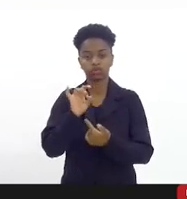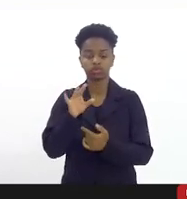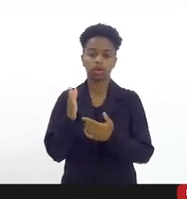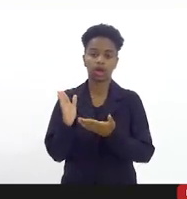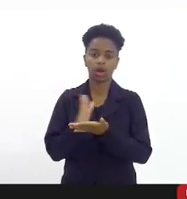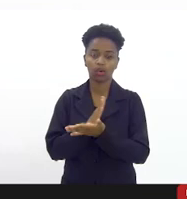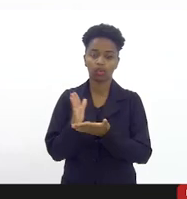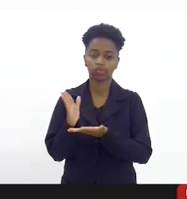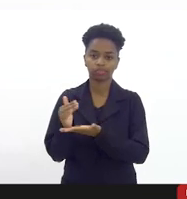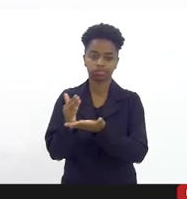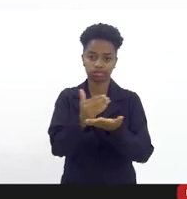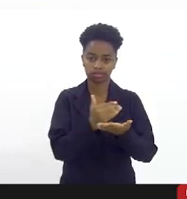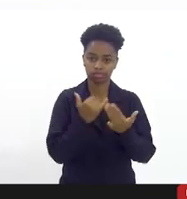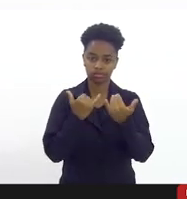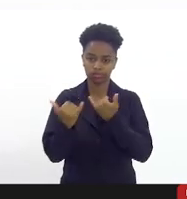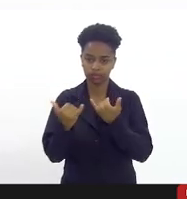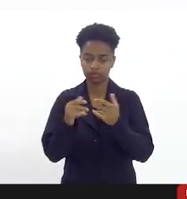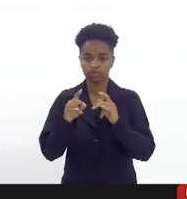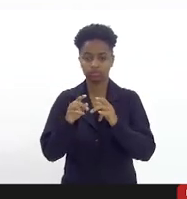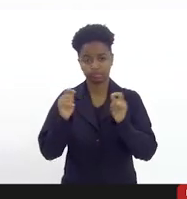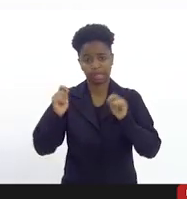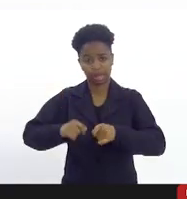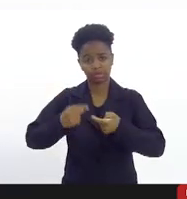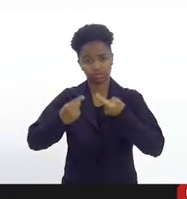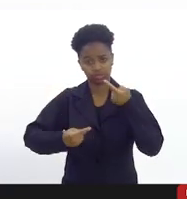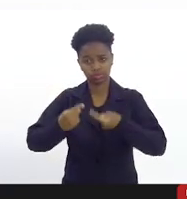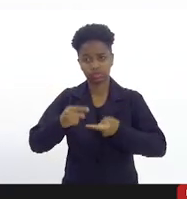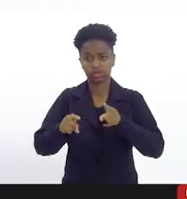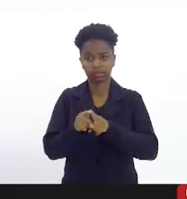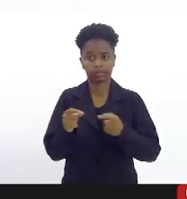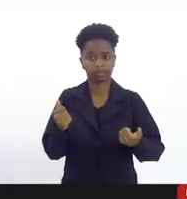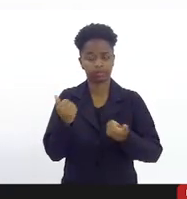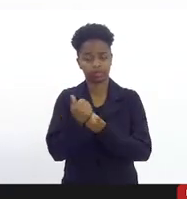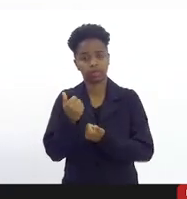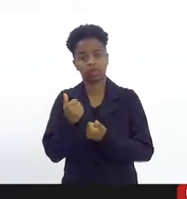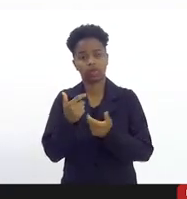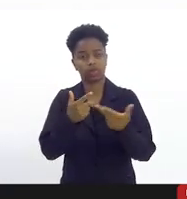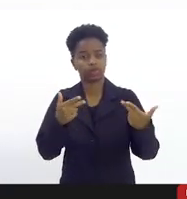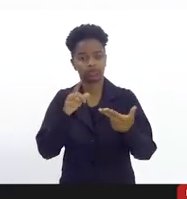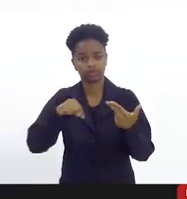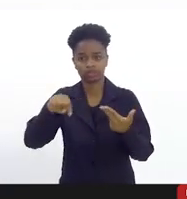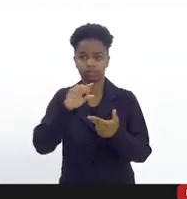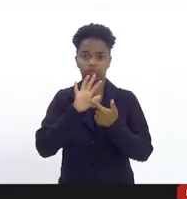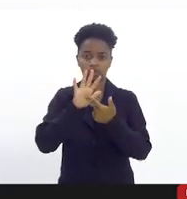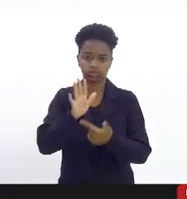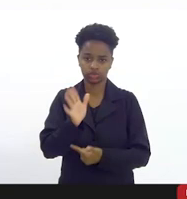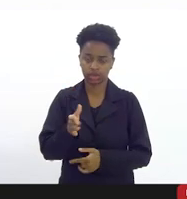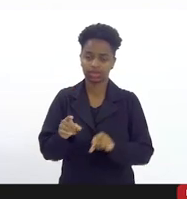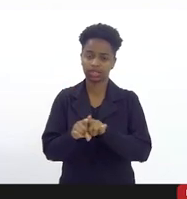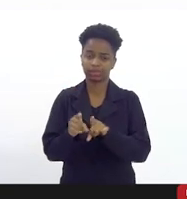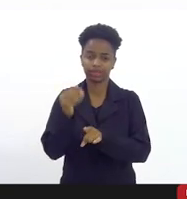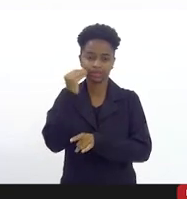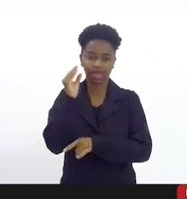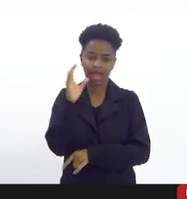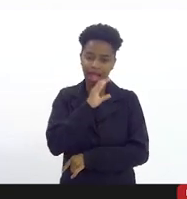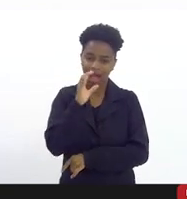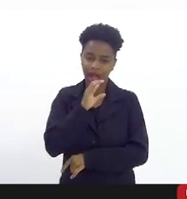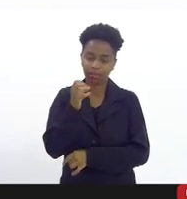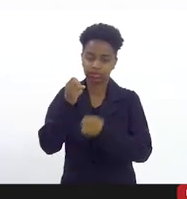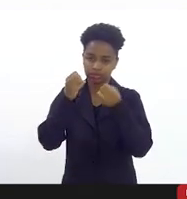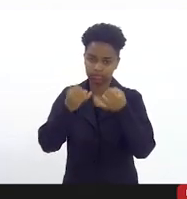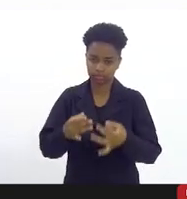né para para discussão muito insuportável que já foi apresentado aqui e tentar ser o mais breve possível